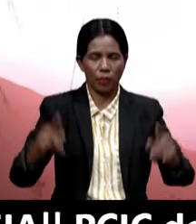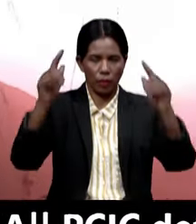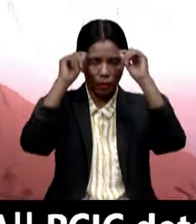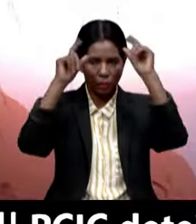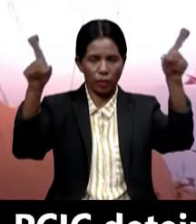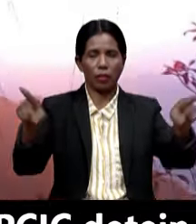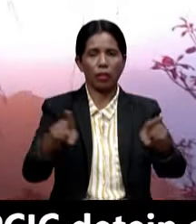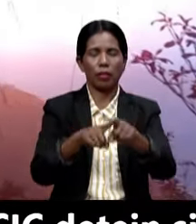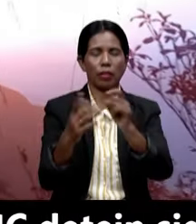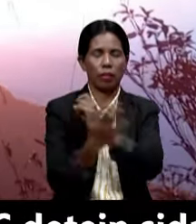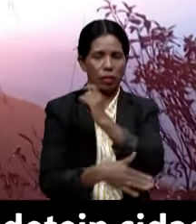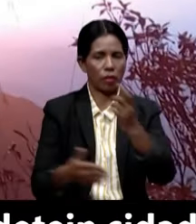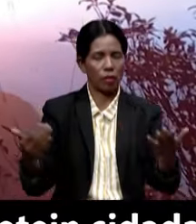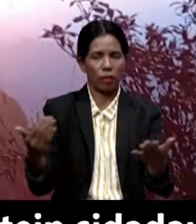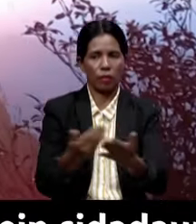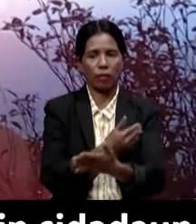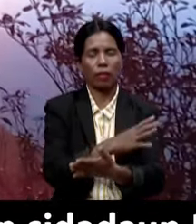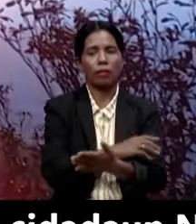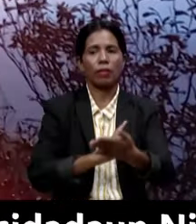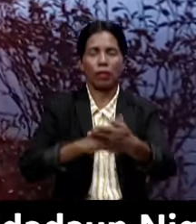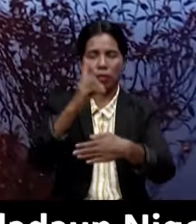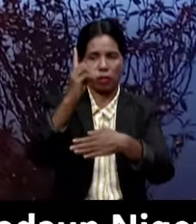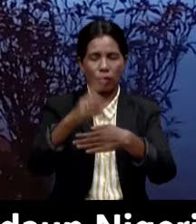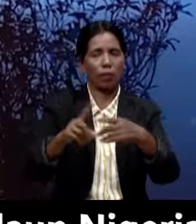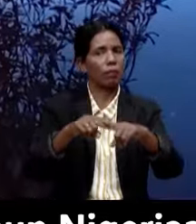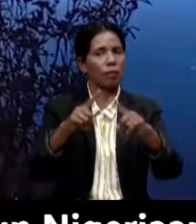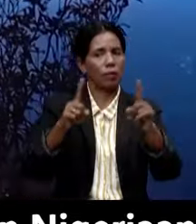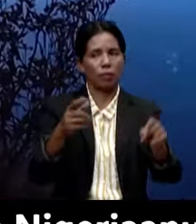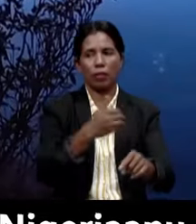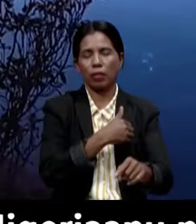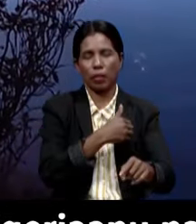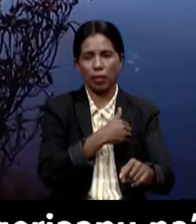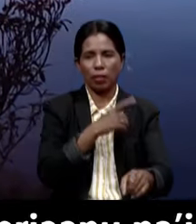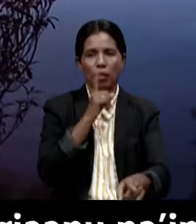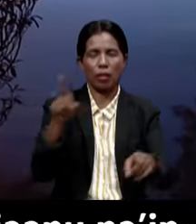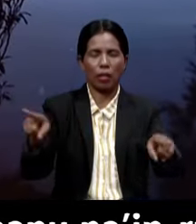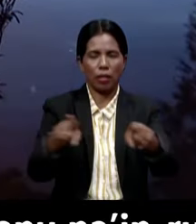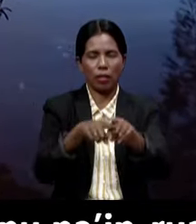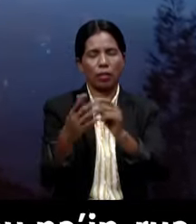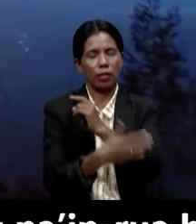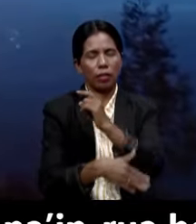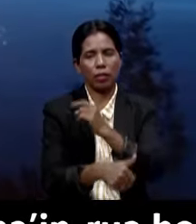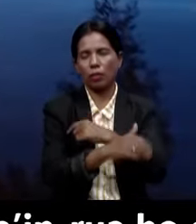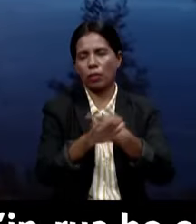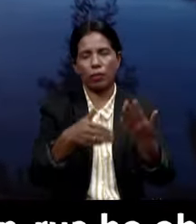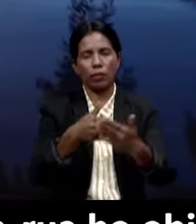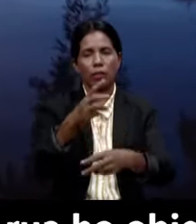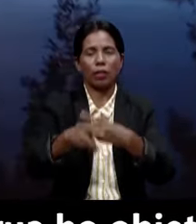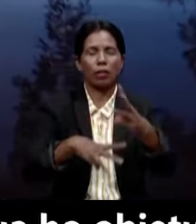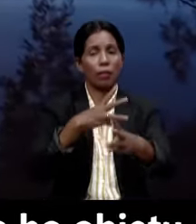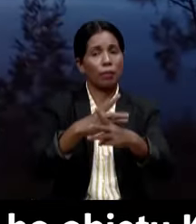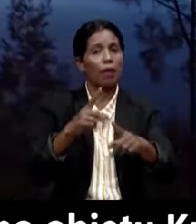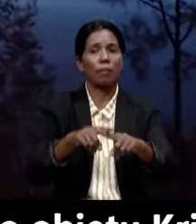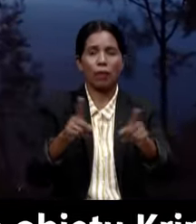Timor-Leste é uma nação fom, não bem mais fom desenvolvido, mas bem, se dá o máximo compara com a nação avançada roto e mundo, mas